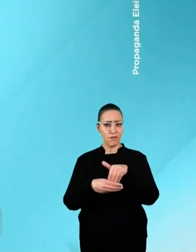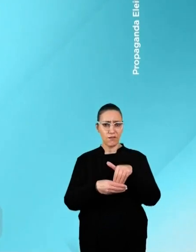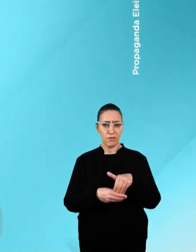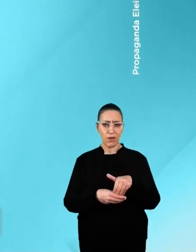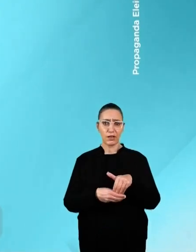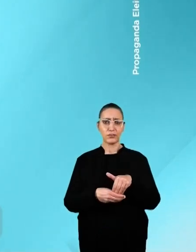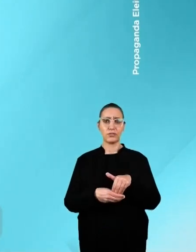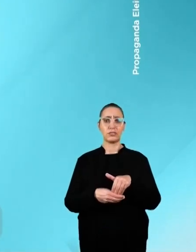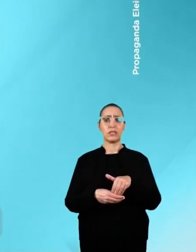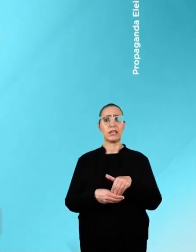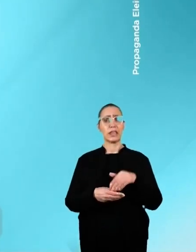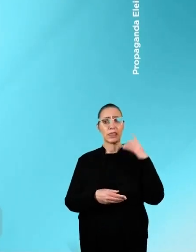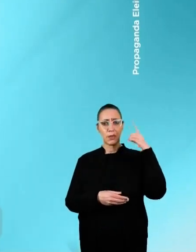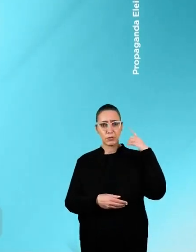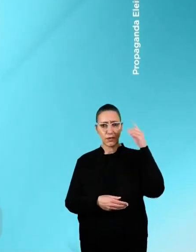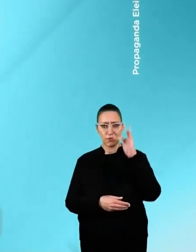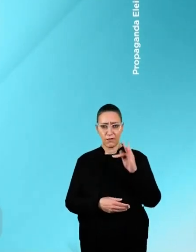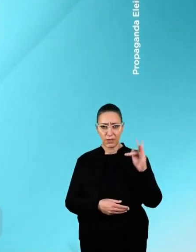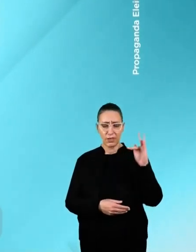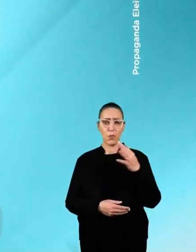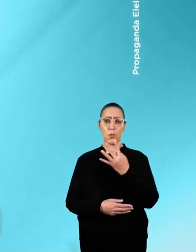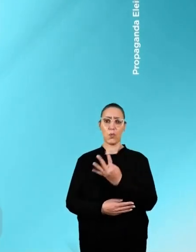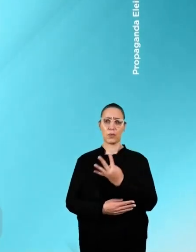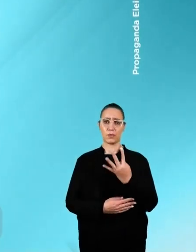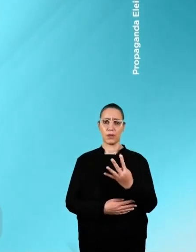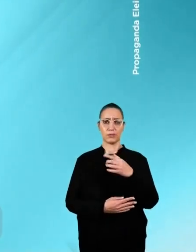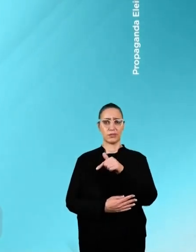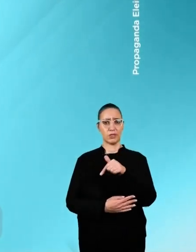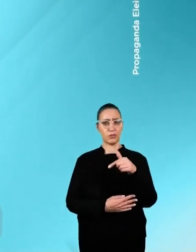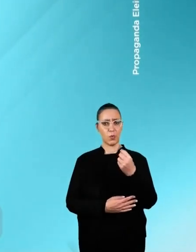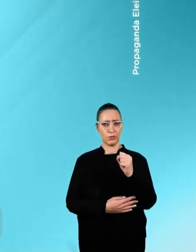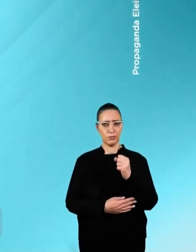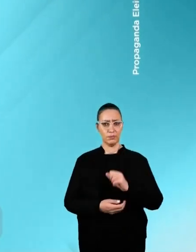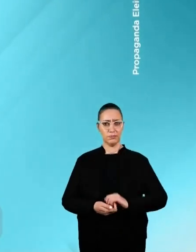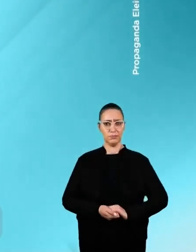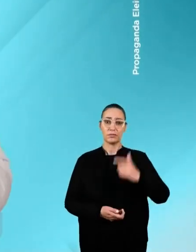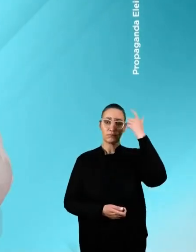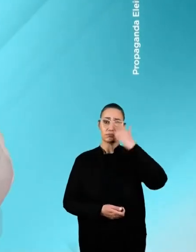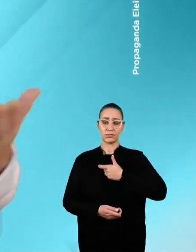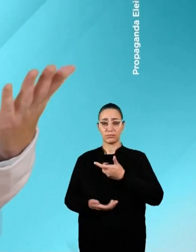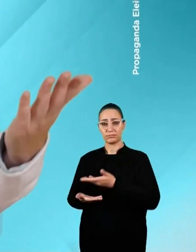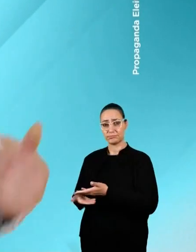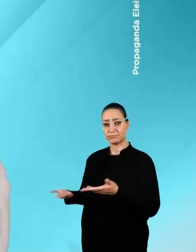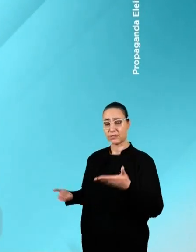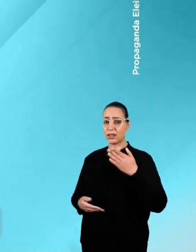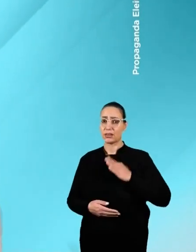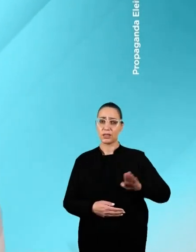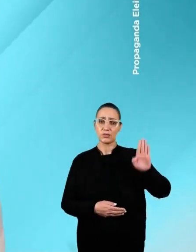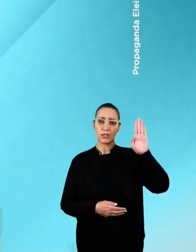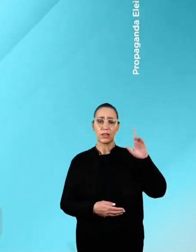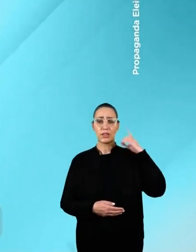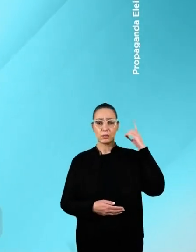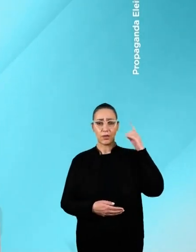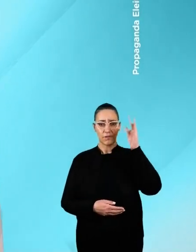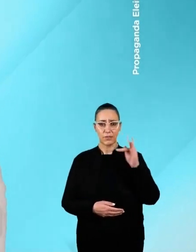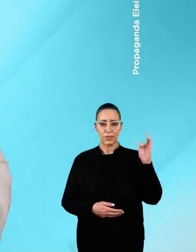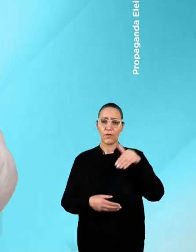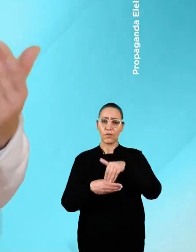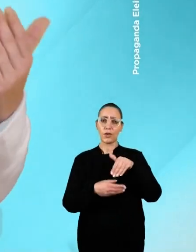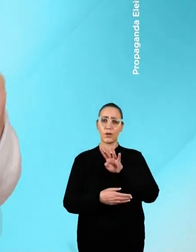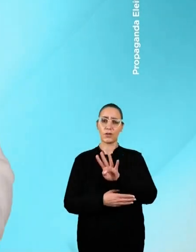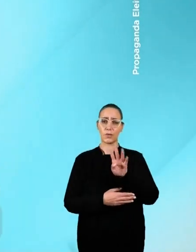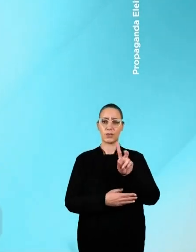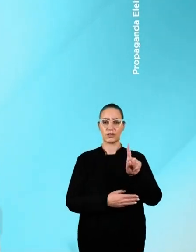Vote Fabrício Guazelli Peruquim, deputado federal, 4478. Sou Vanessa Barcelos, candidata a deputada